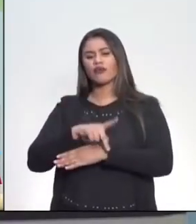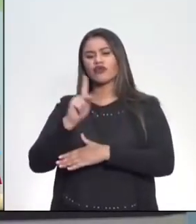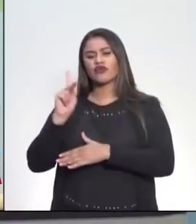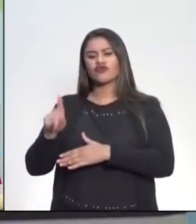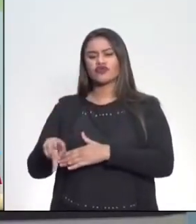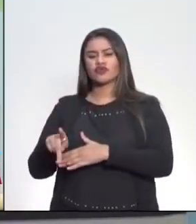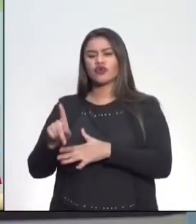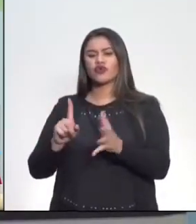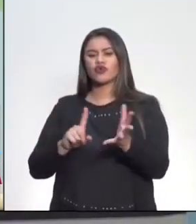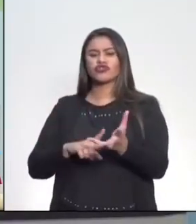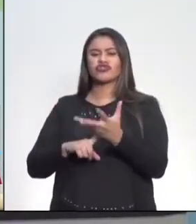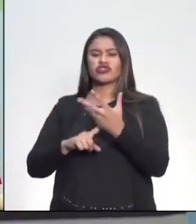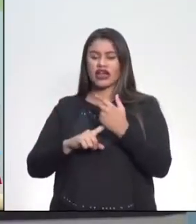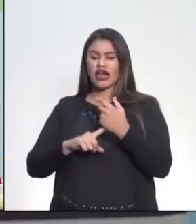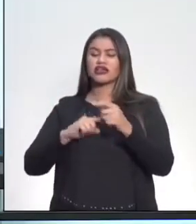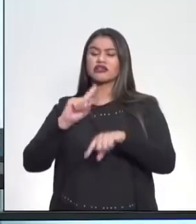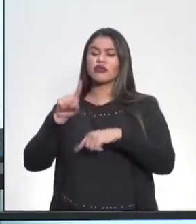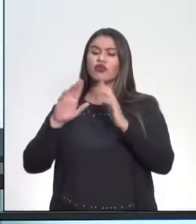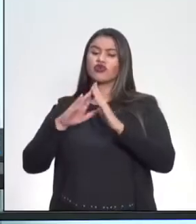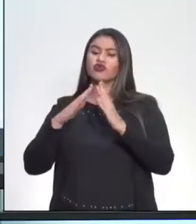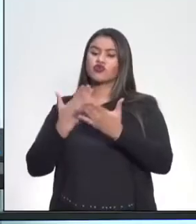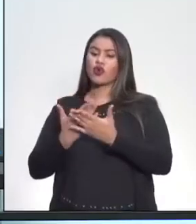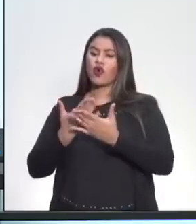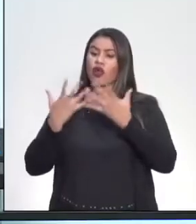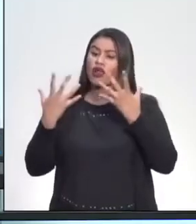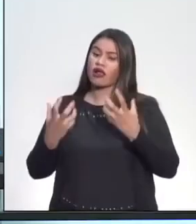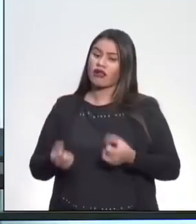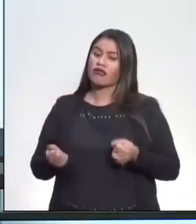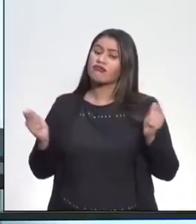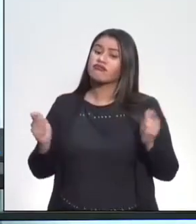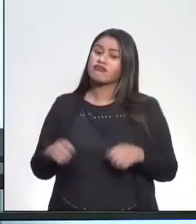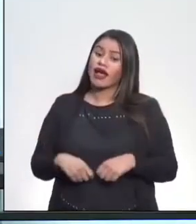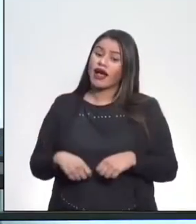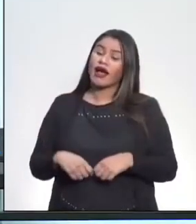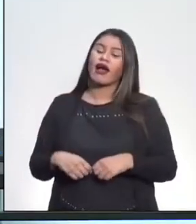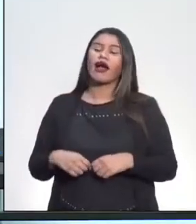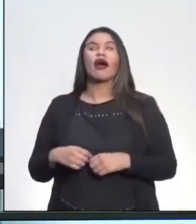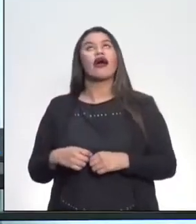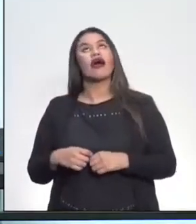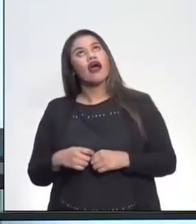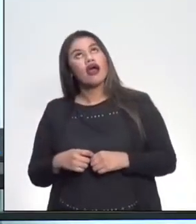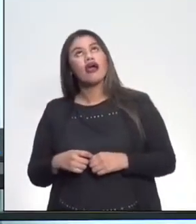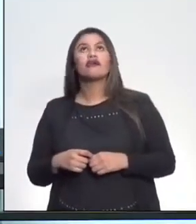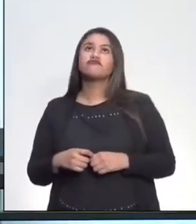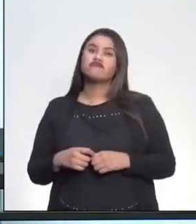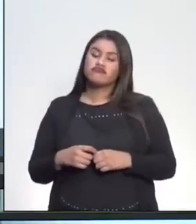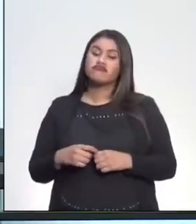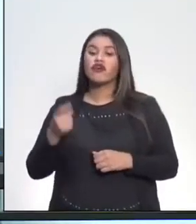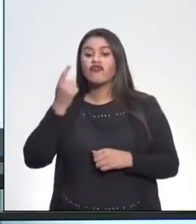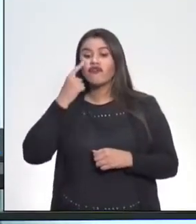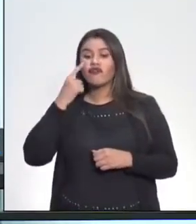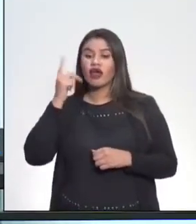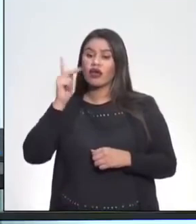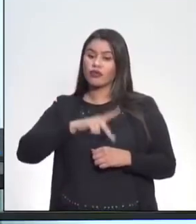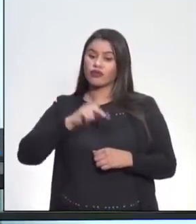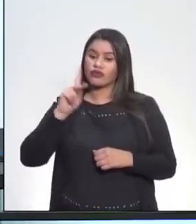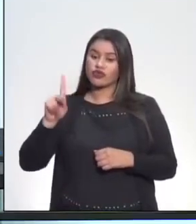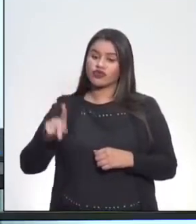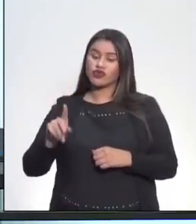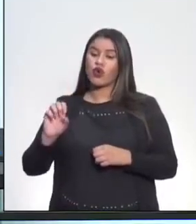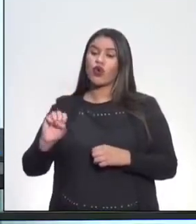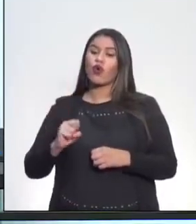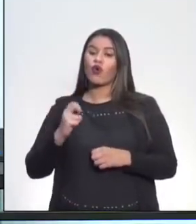se efetivar na escola? Então, gente, aí, né, seria o caso do professor de vocês mesmos, junto com o